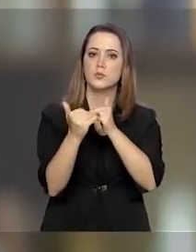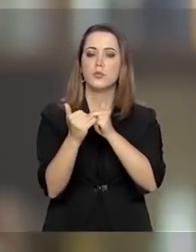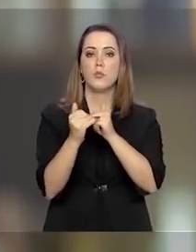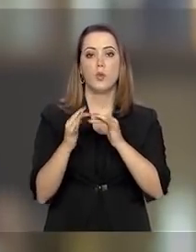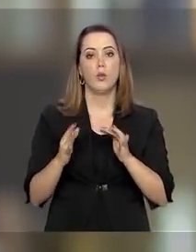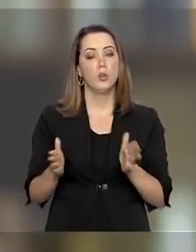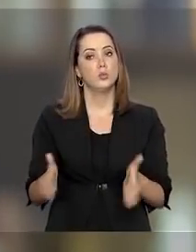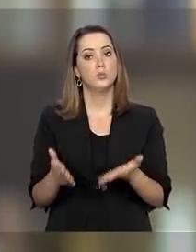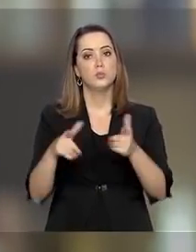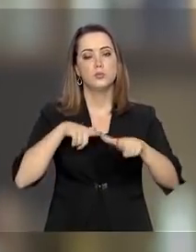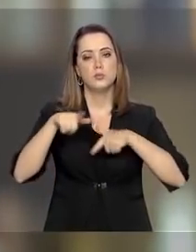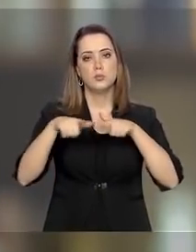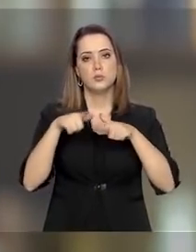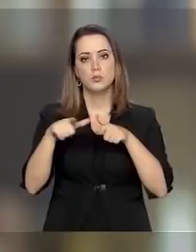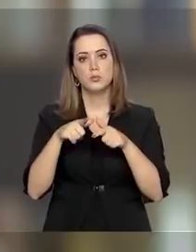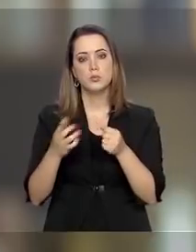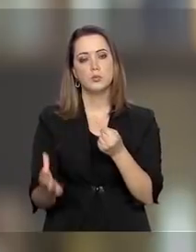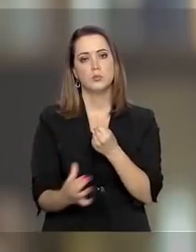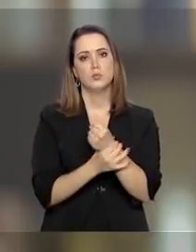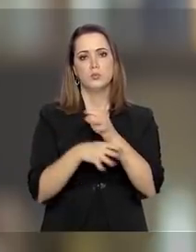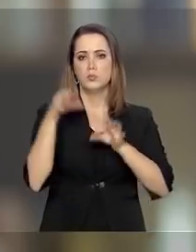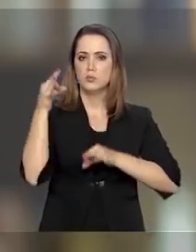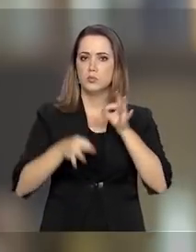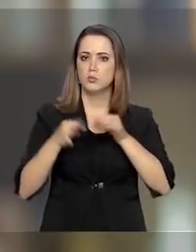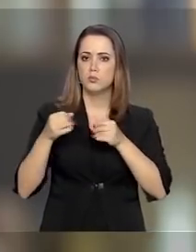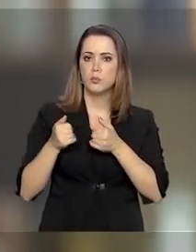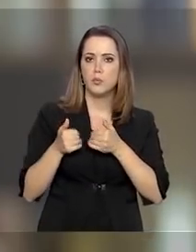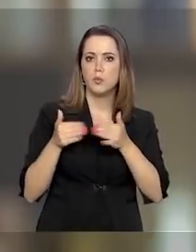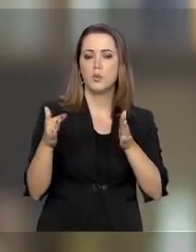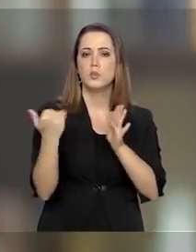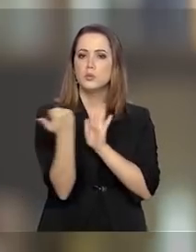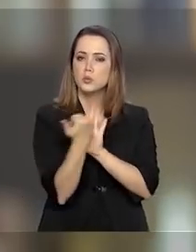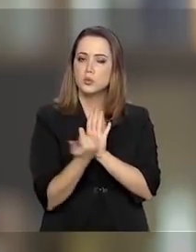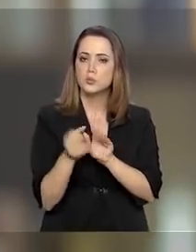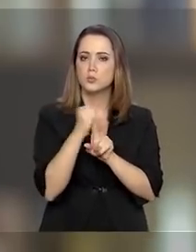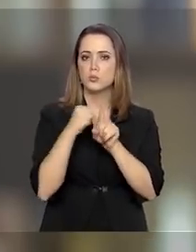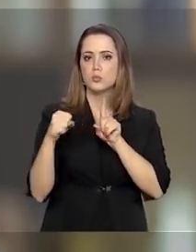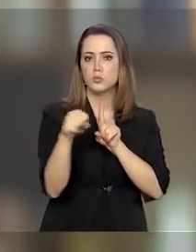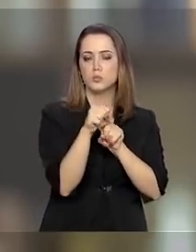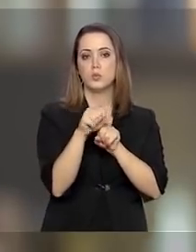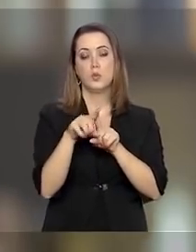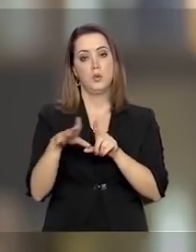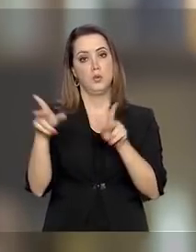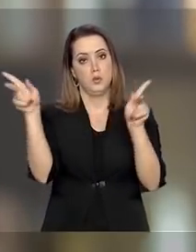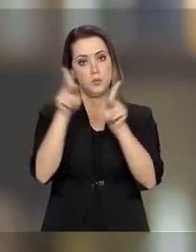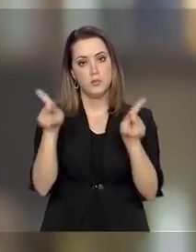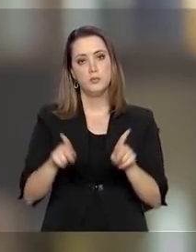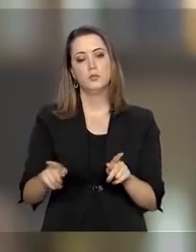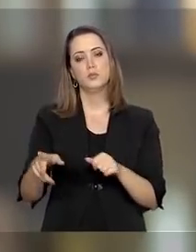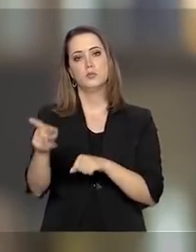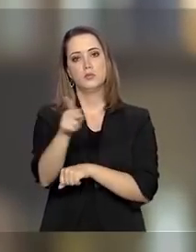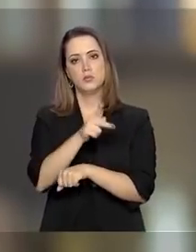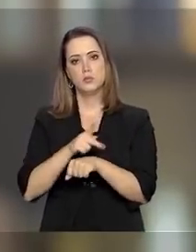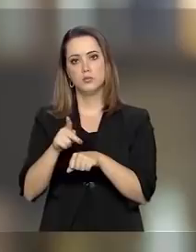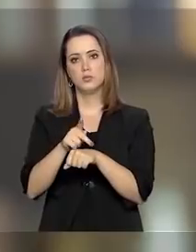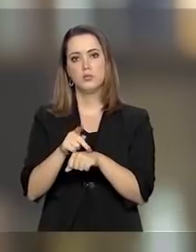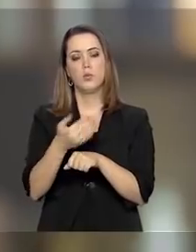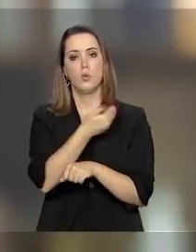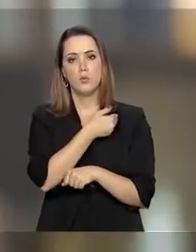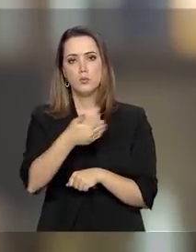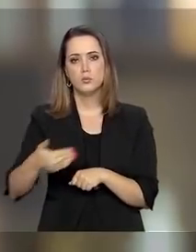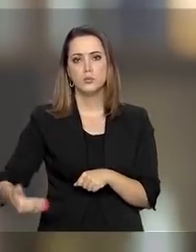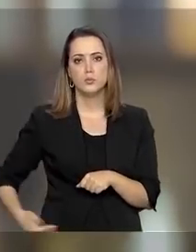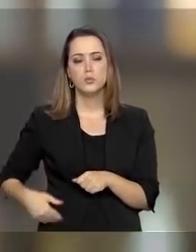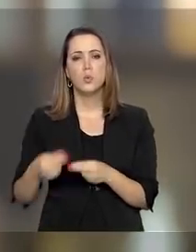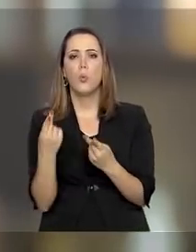e geração de emprego segurança jurídica ampliação dos programas sociais ea pacificação do país o